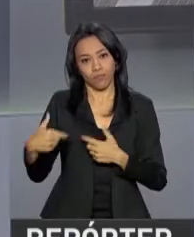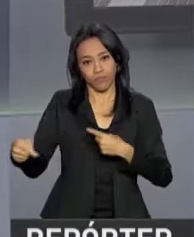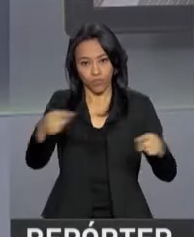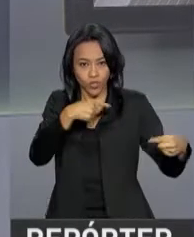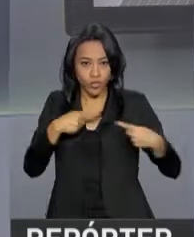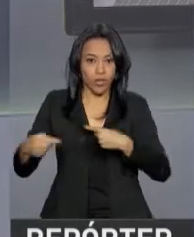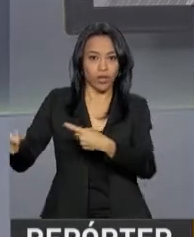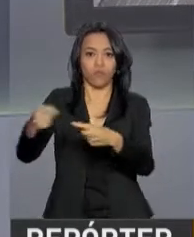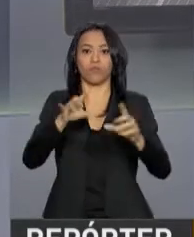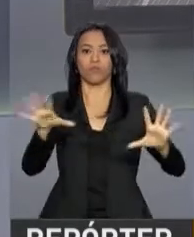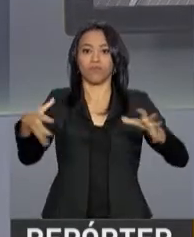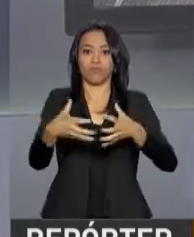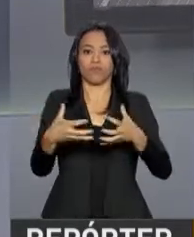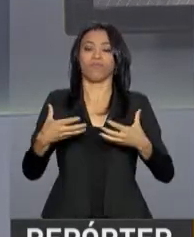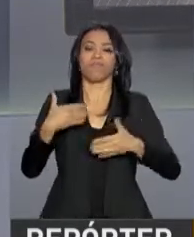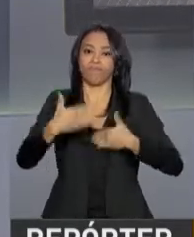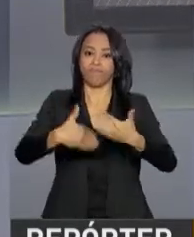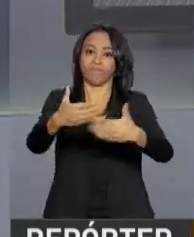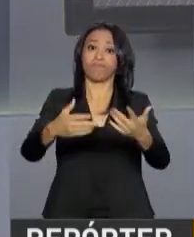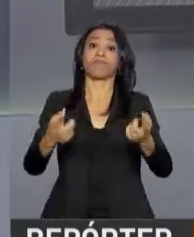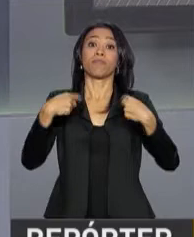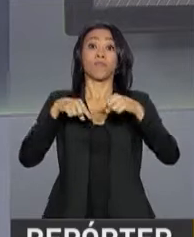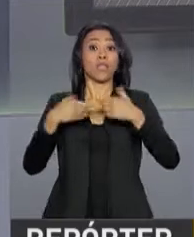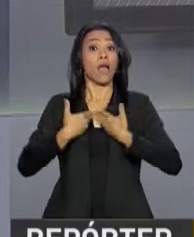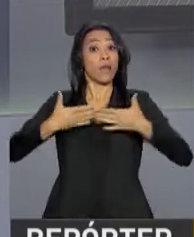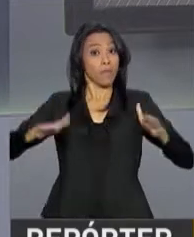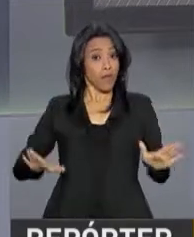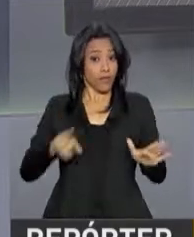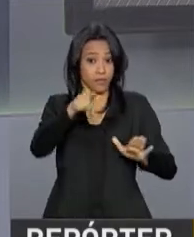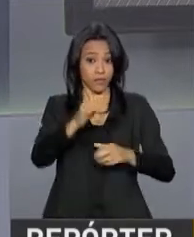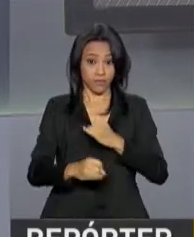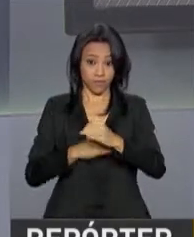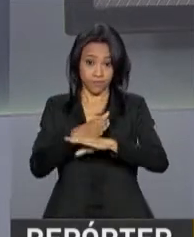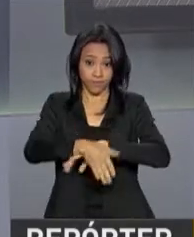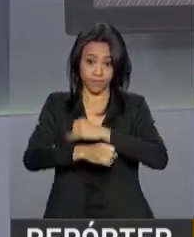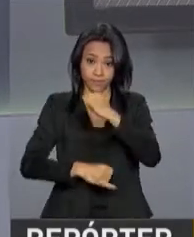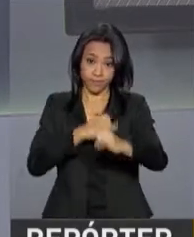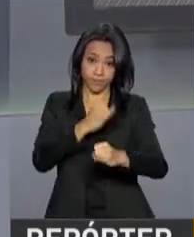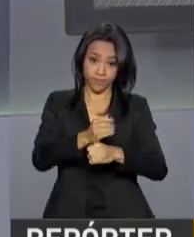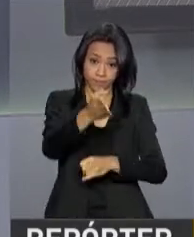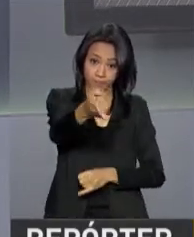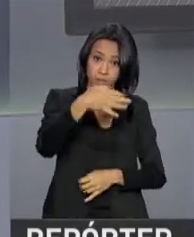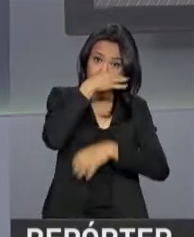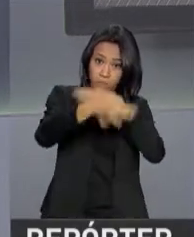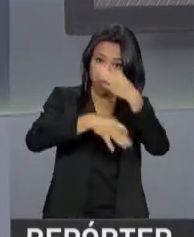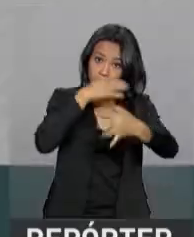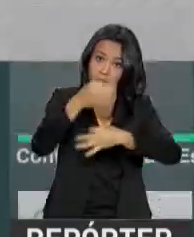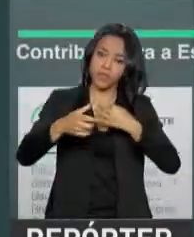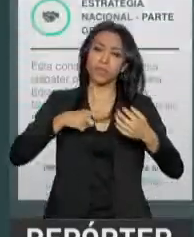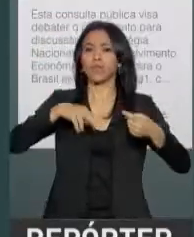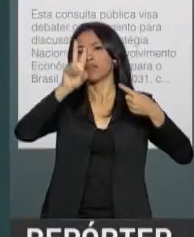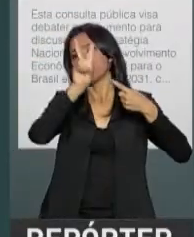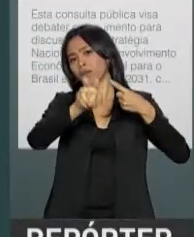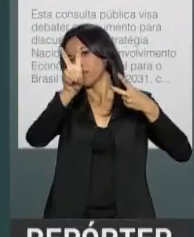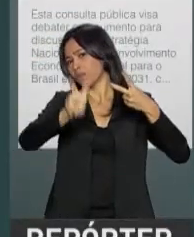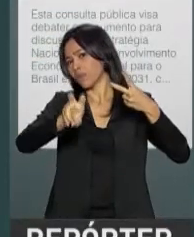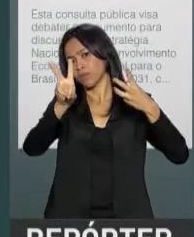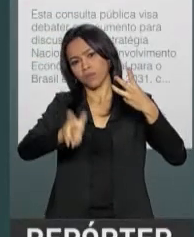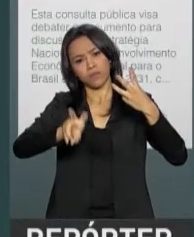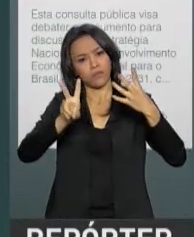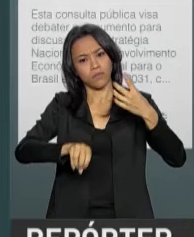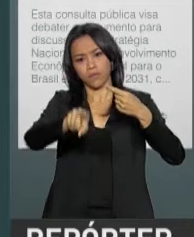a consulta pública está aberta pelo site que aparece na sua tela e vai analisar vários eixos com destaque para a área